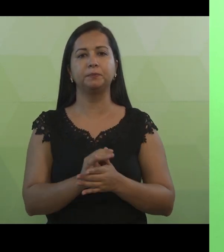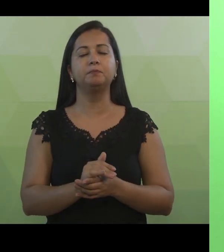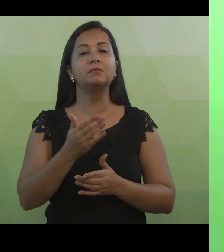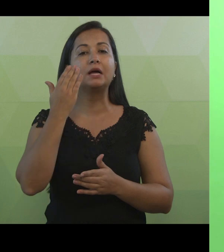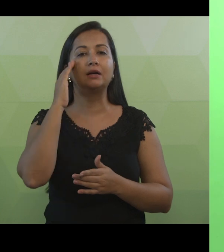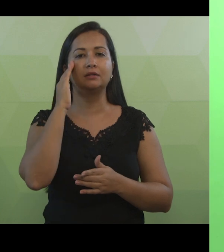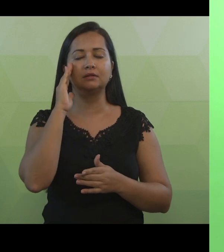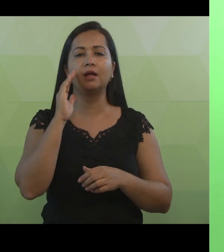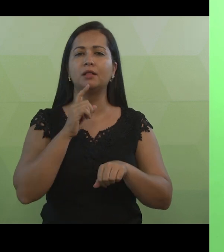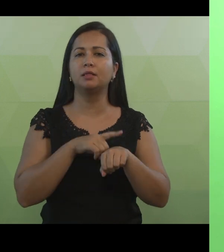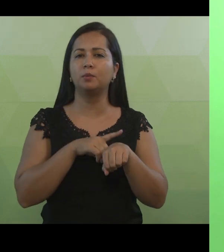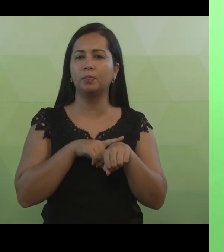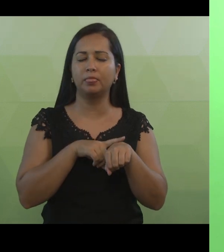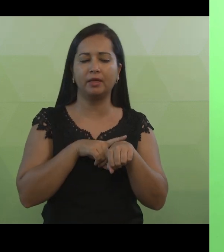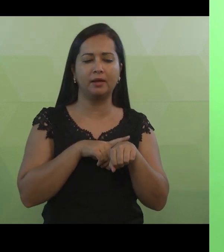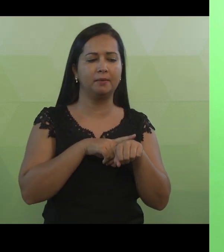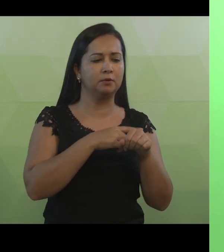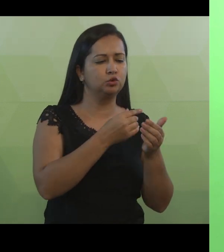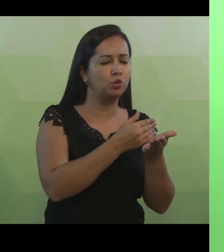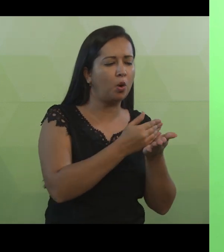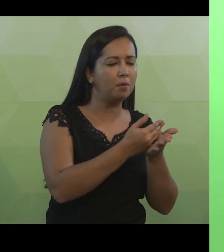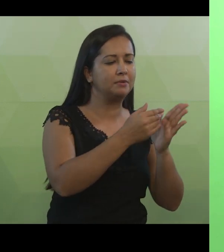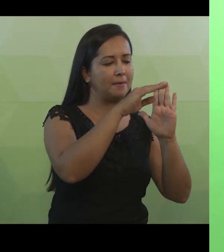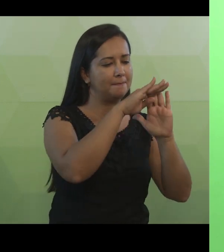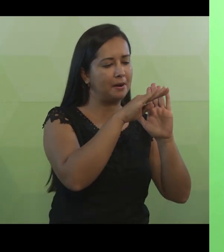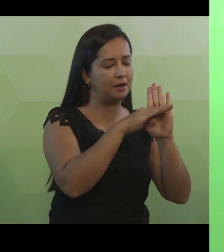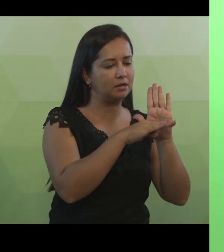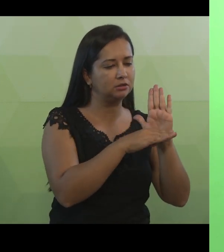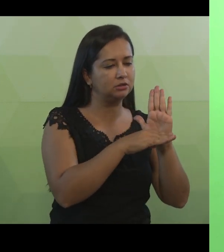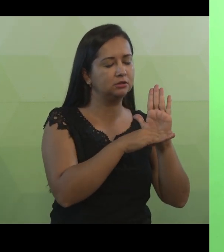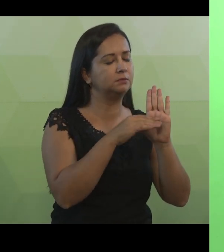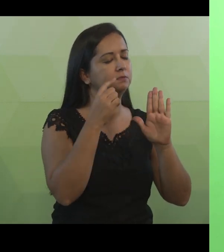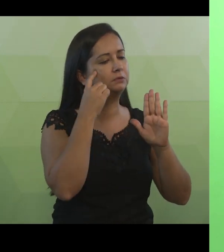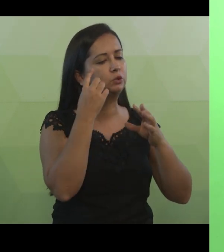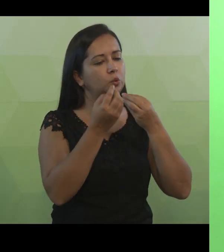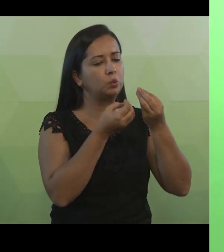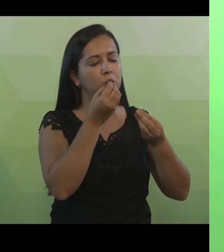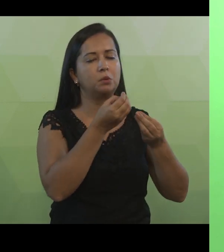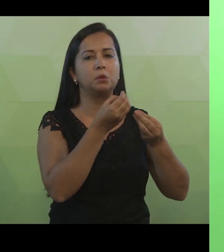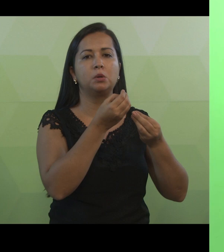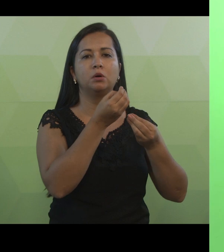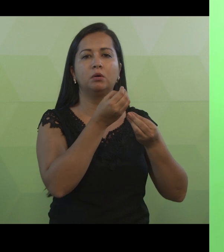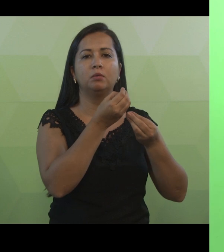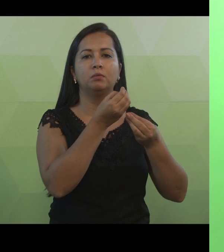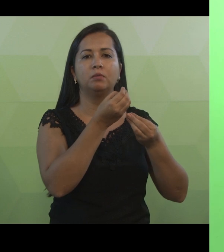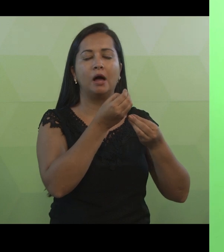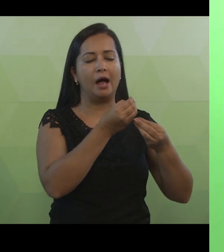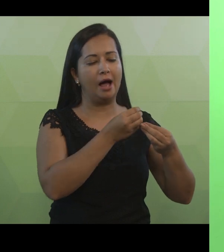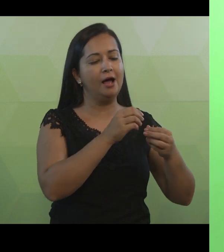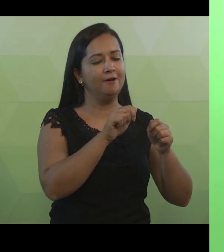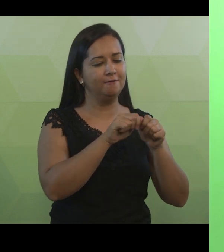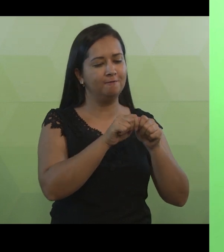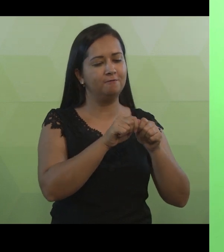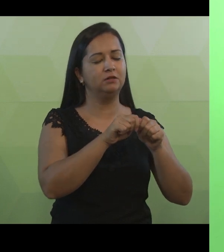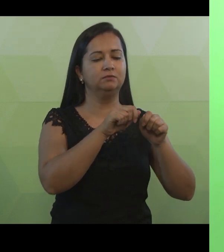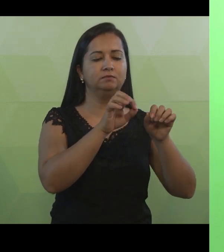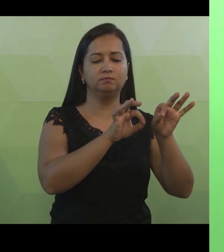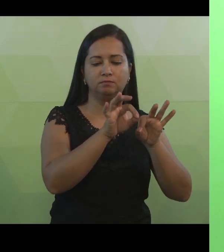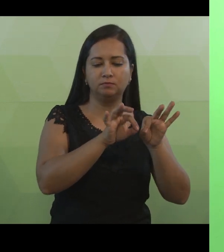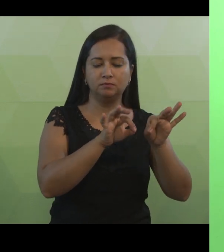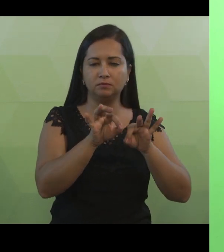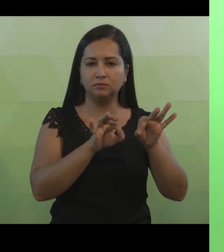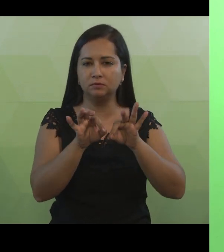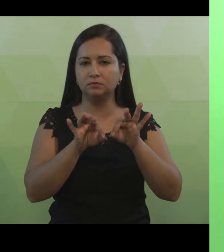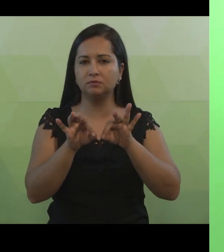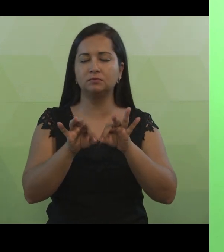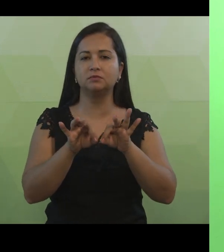de tempo, desde a fase de projeto e concepção da aplicação, passando pela fase de desenvolvimento propriamente dito,